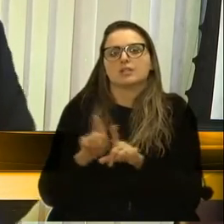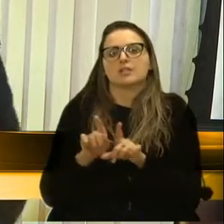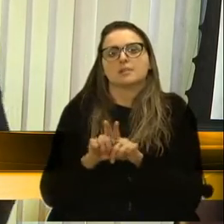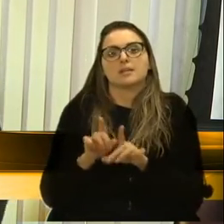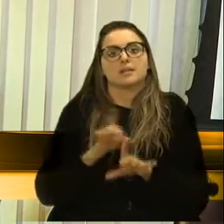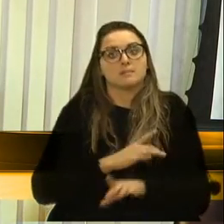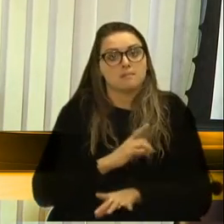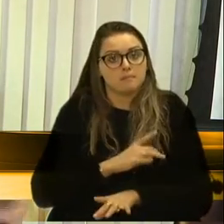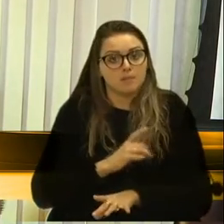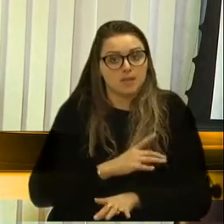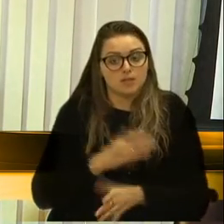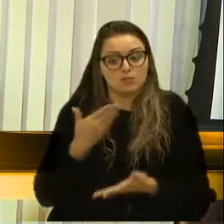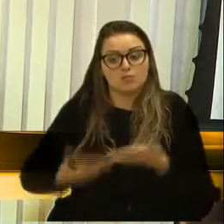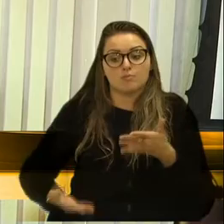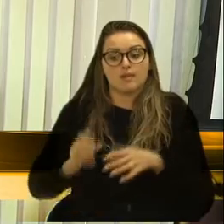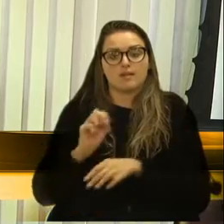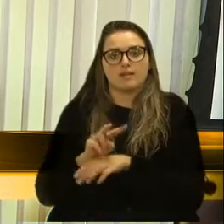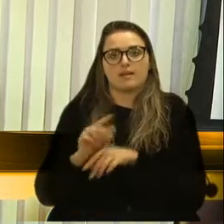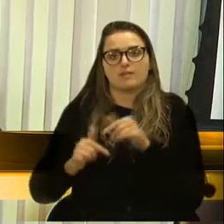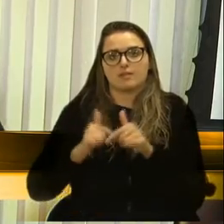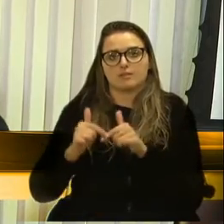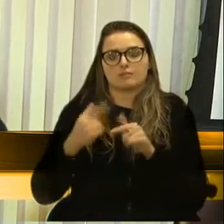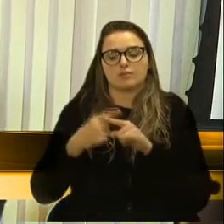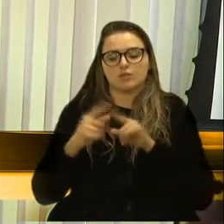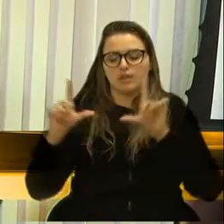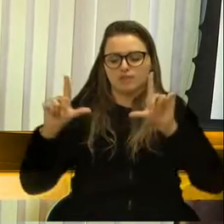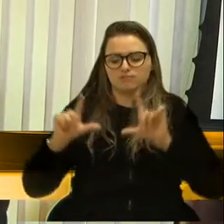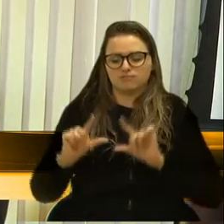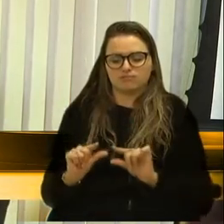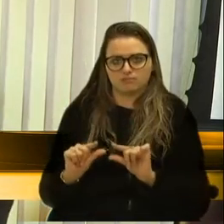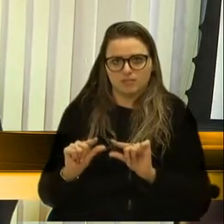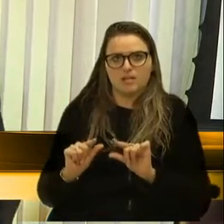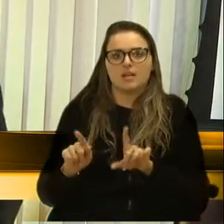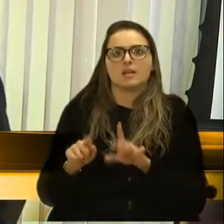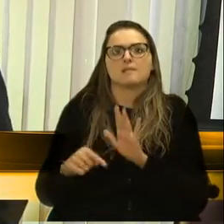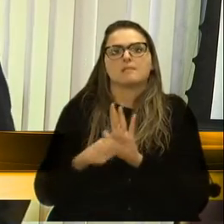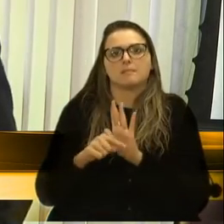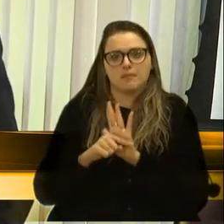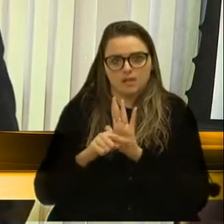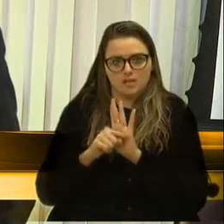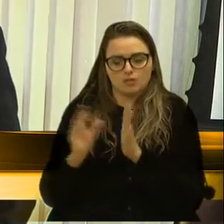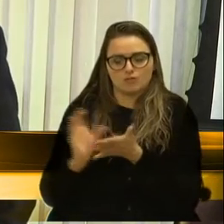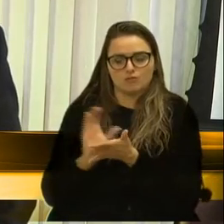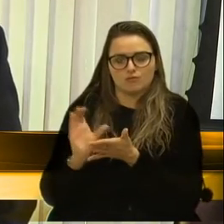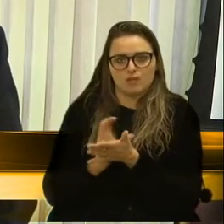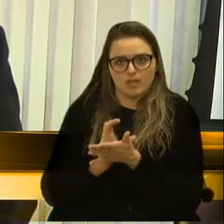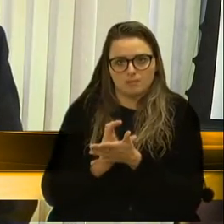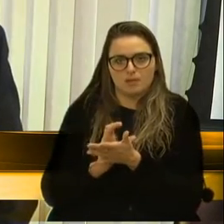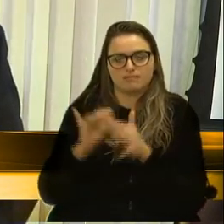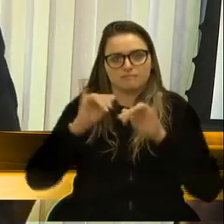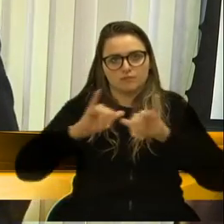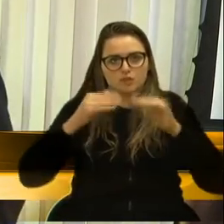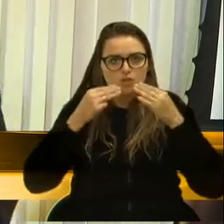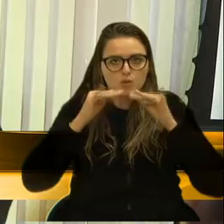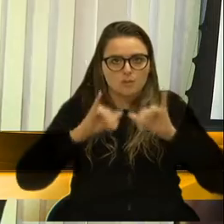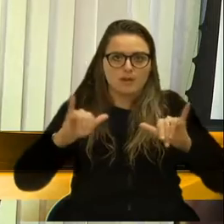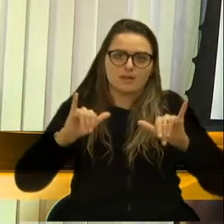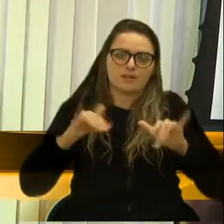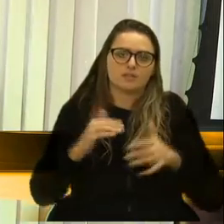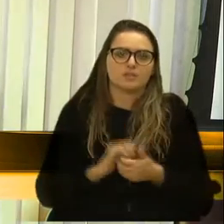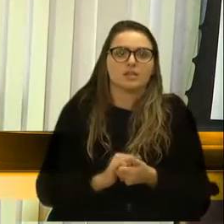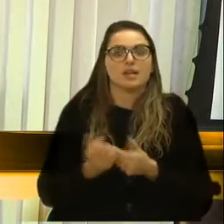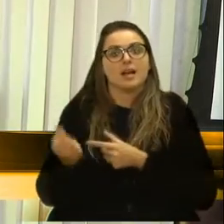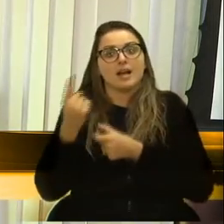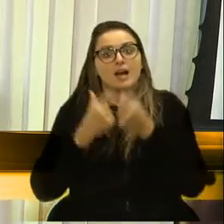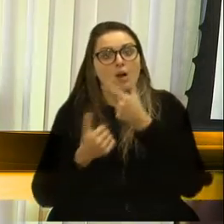medo de perderem seus empregos logo ali, porque diminuíram radicalmente as verbas publicitárias para os veículos de imprensa. Radicalmente. Alguns